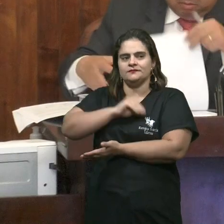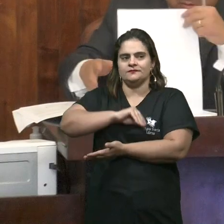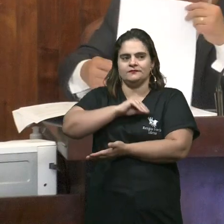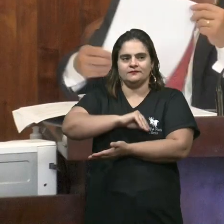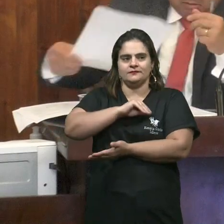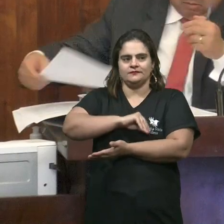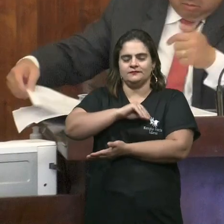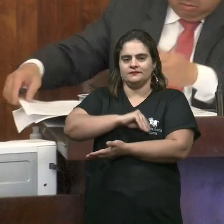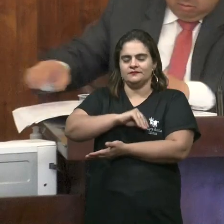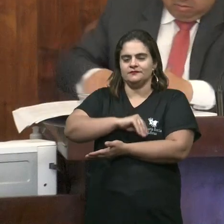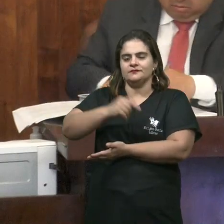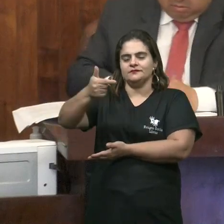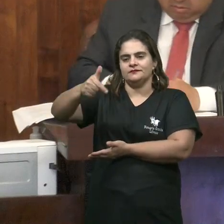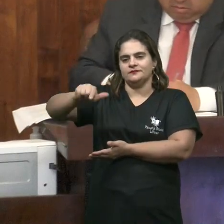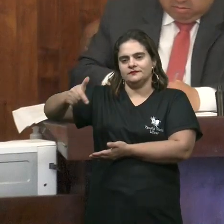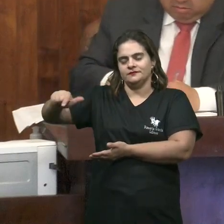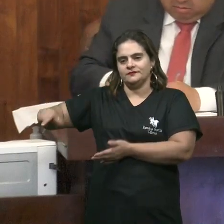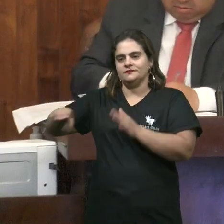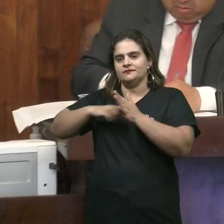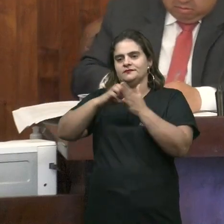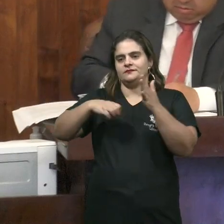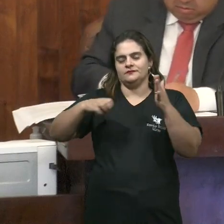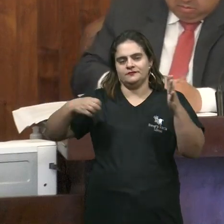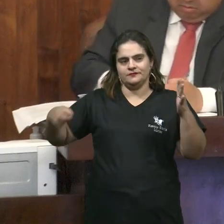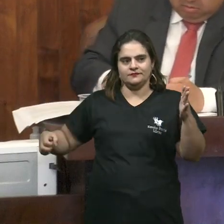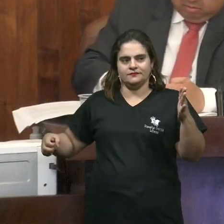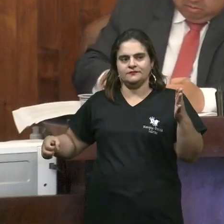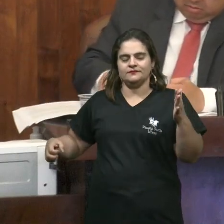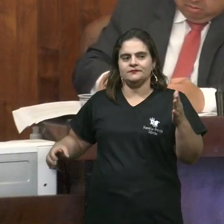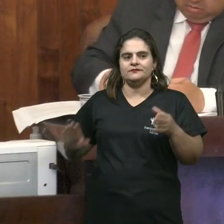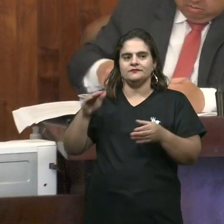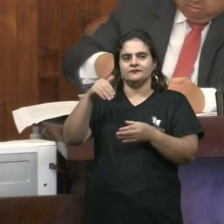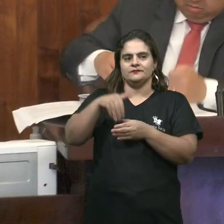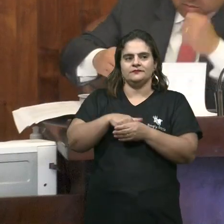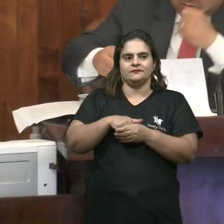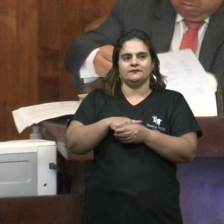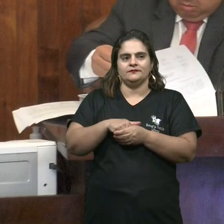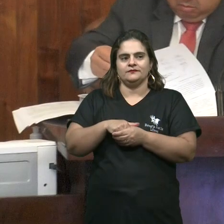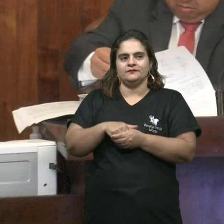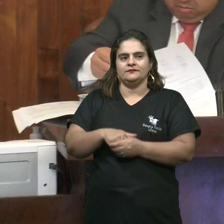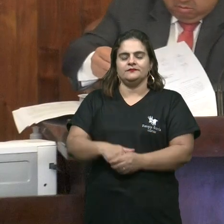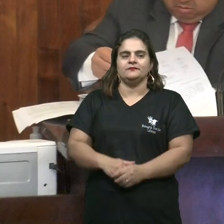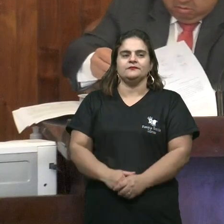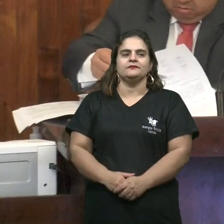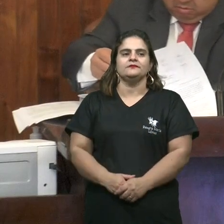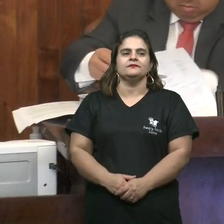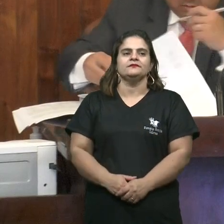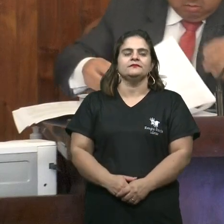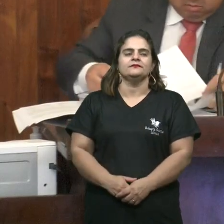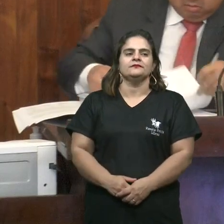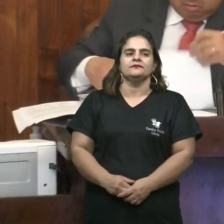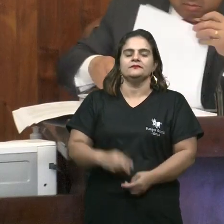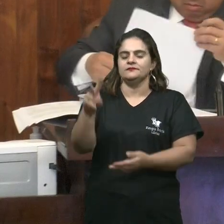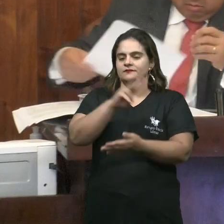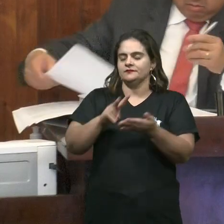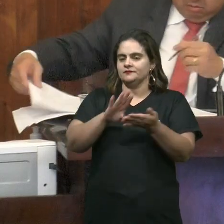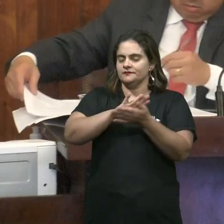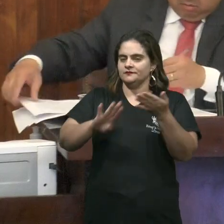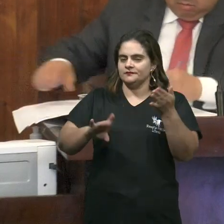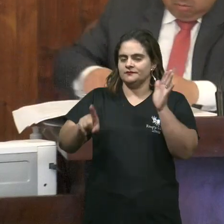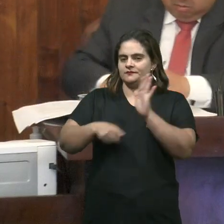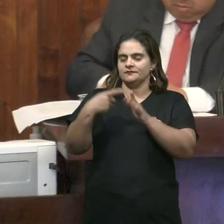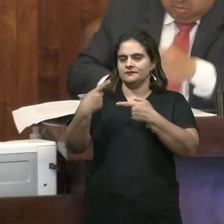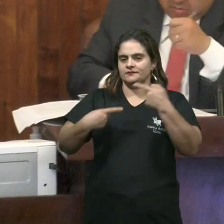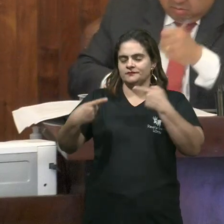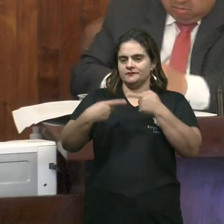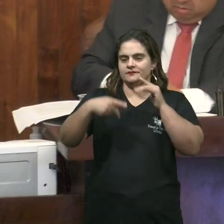da outras providências. A emenda, votação qualificada. Dispensada a leitura, está em discussão